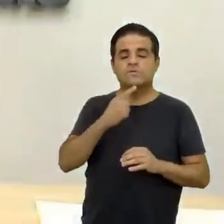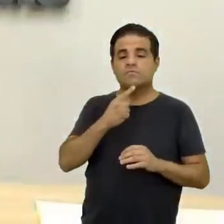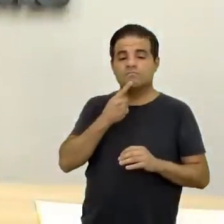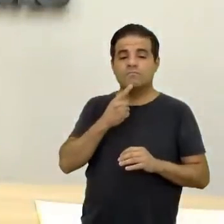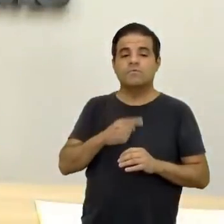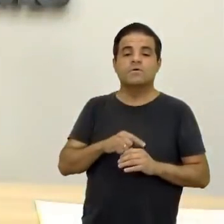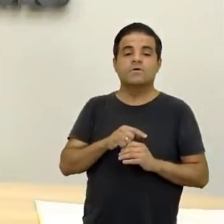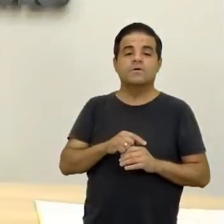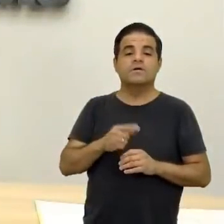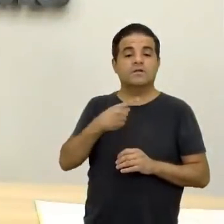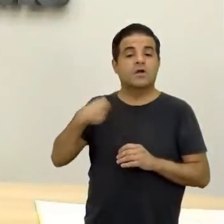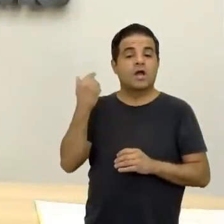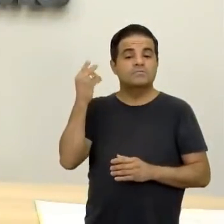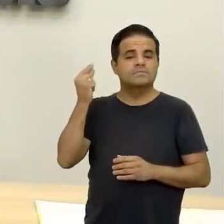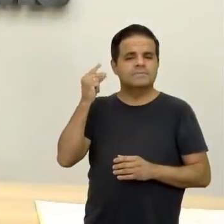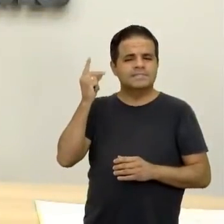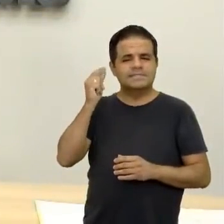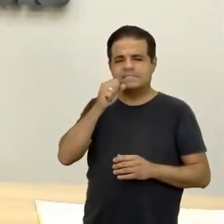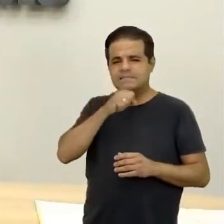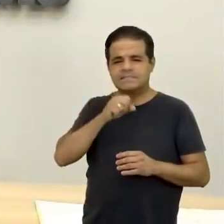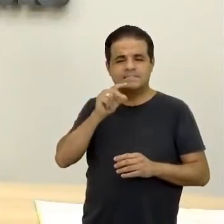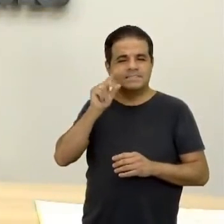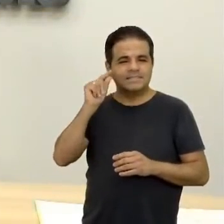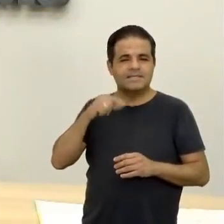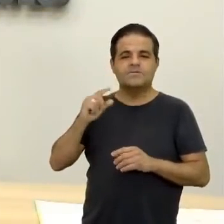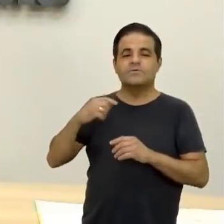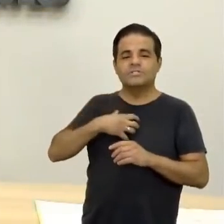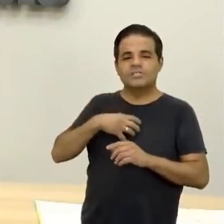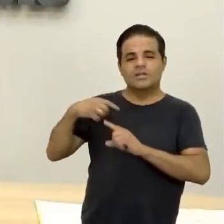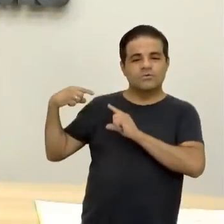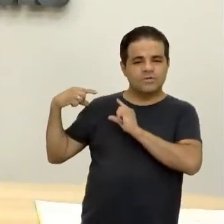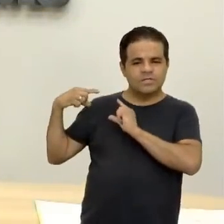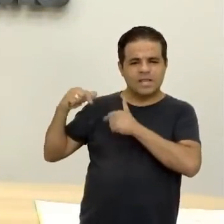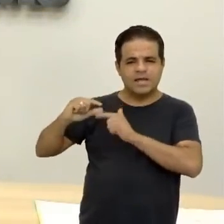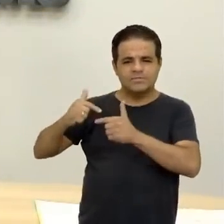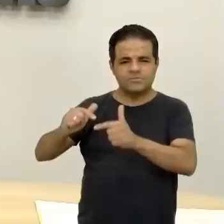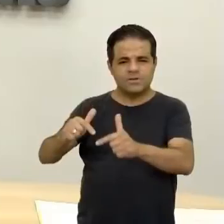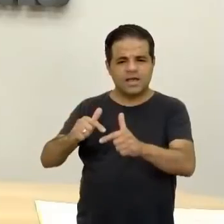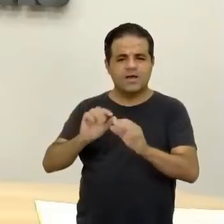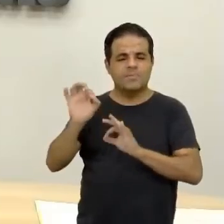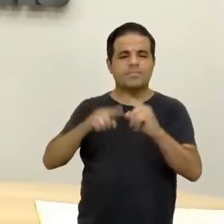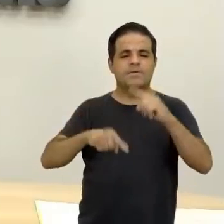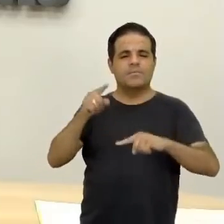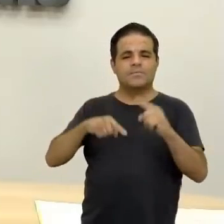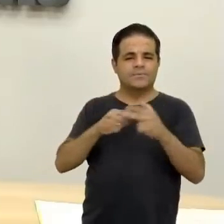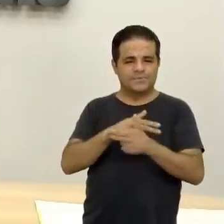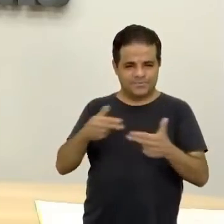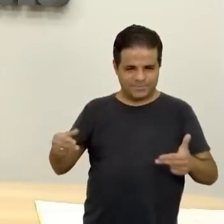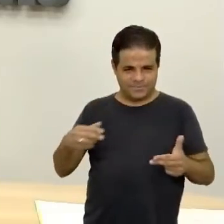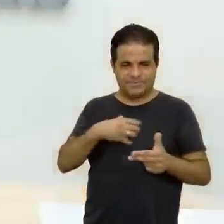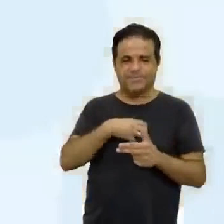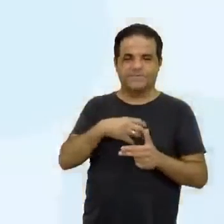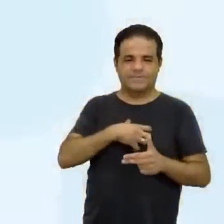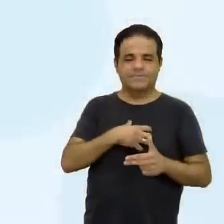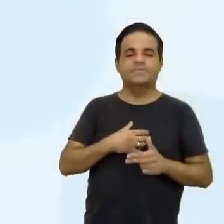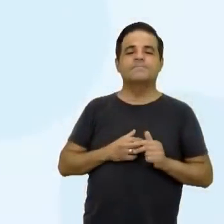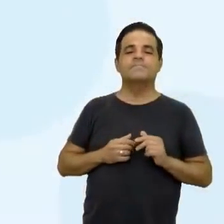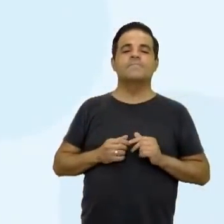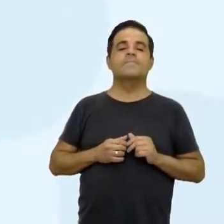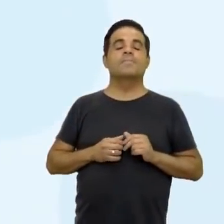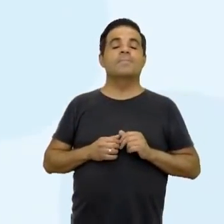falou que nós somos das antigas ainda né jeitão tradicional de fazer o produto notário Valeu de Orlândia